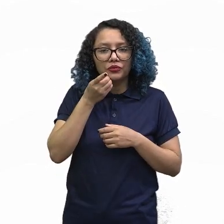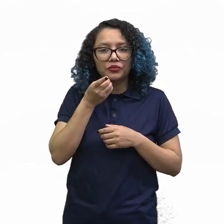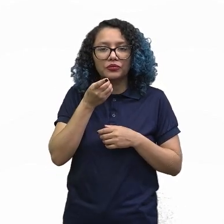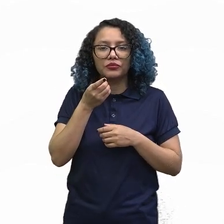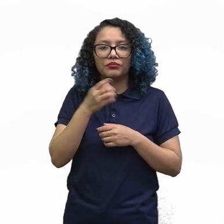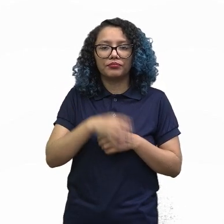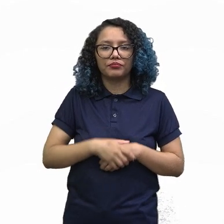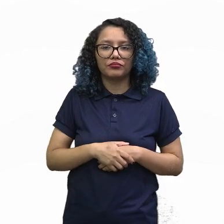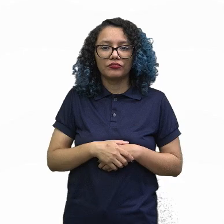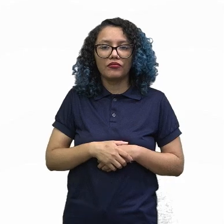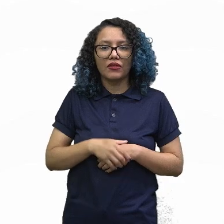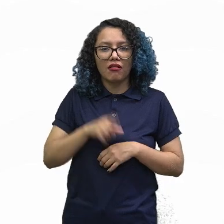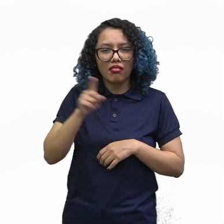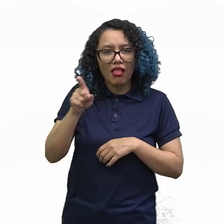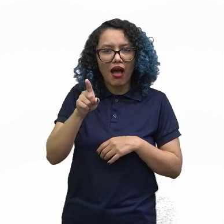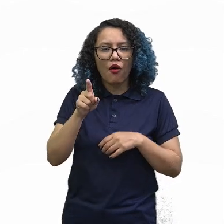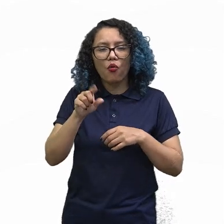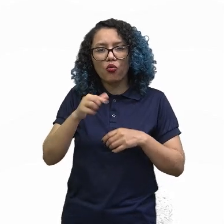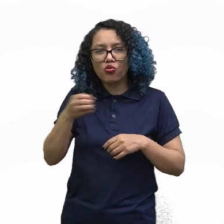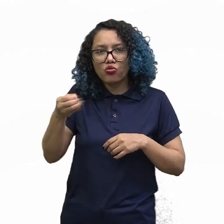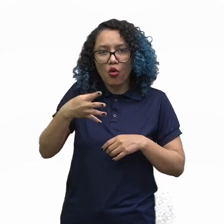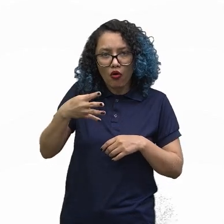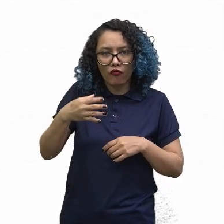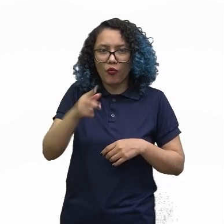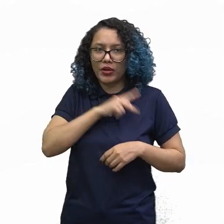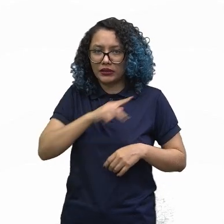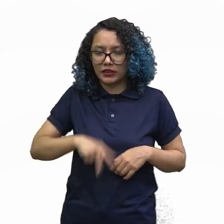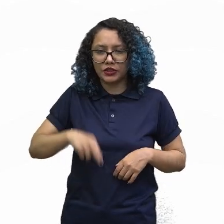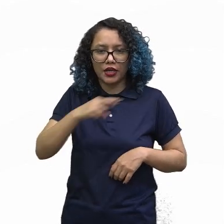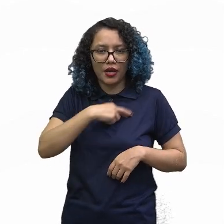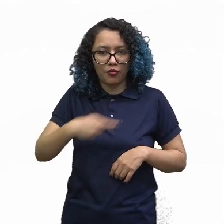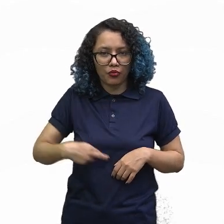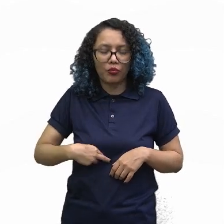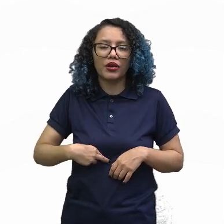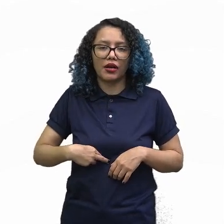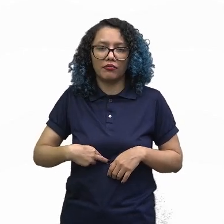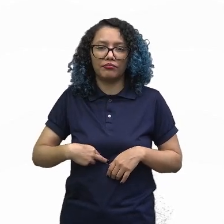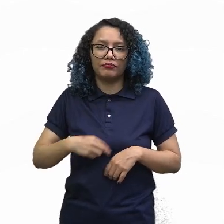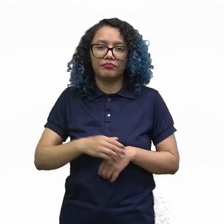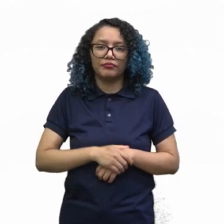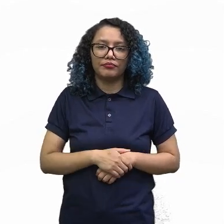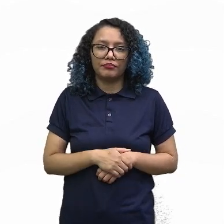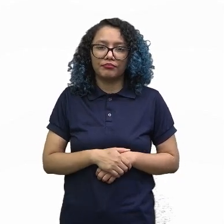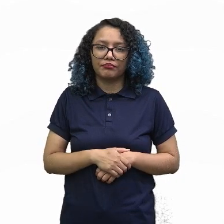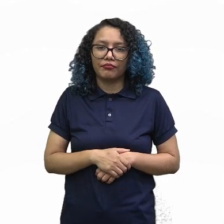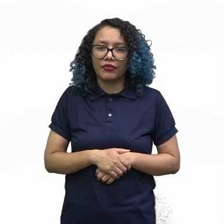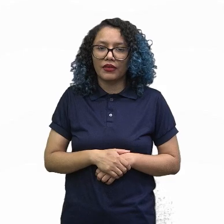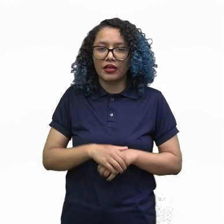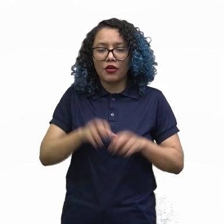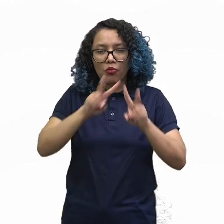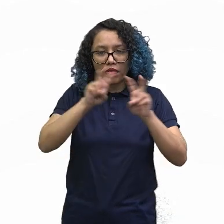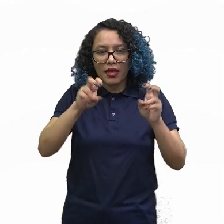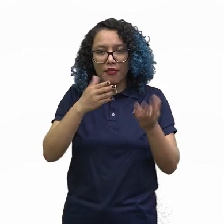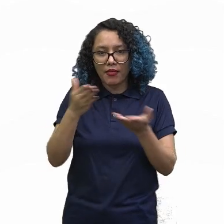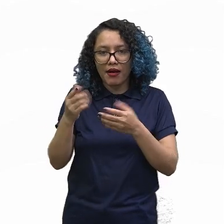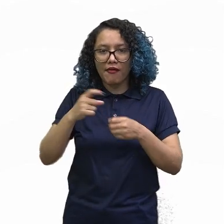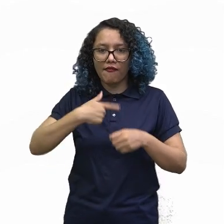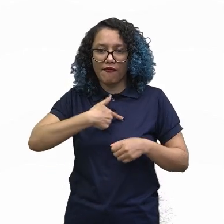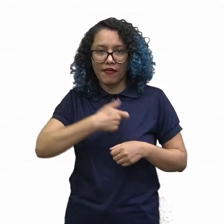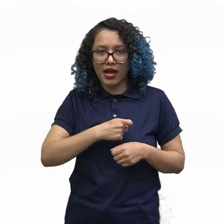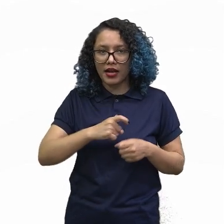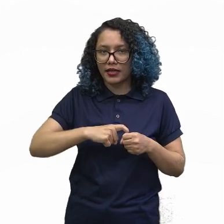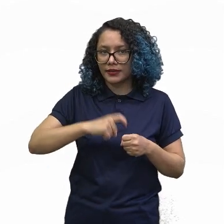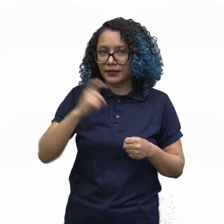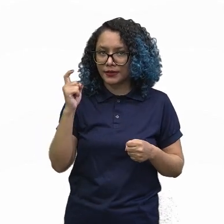José Linhares, novo presidente da República, né, com a manchete: Vargas renunciou.